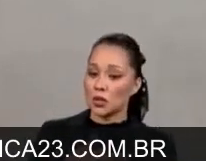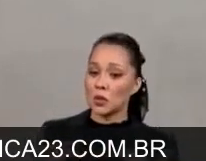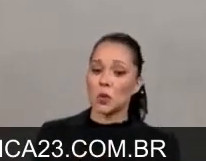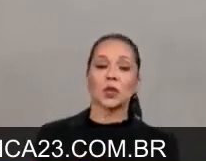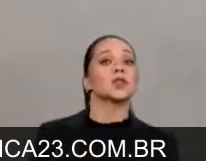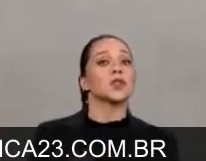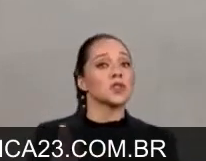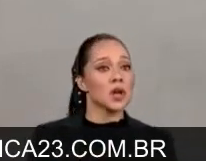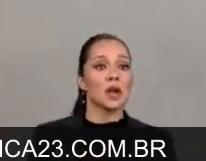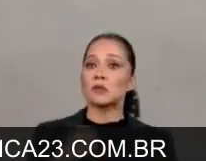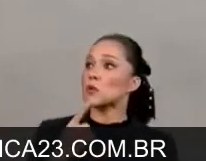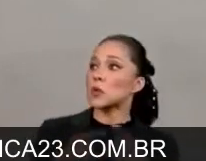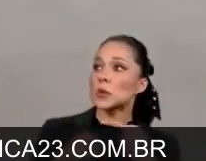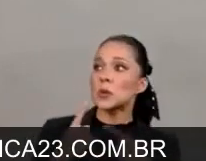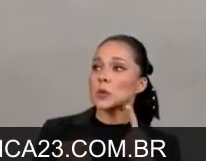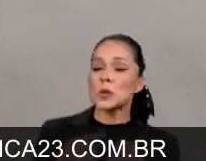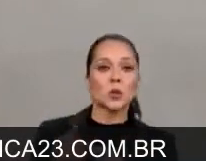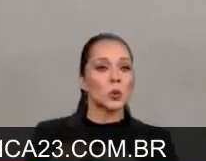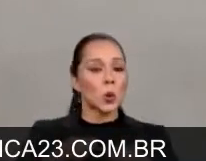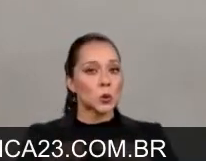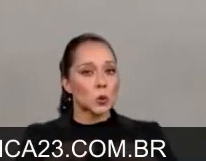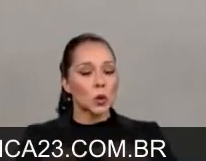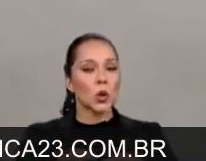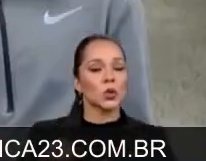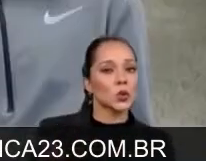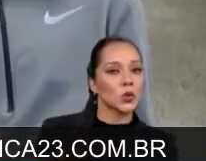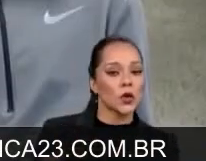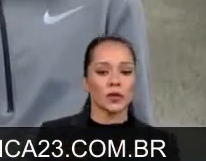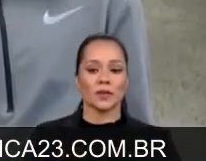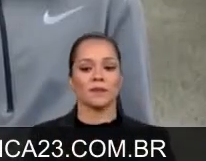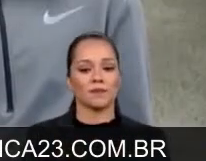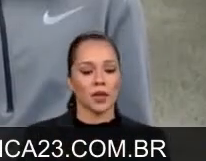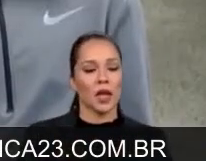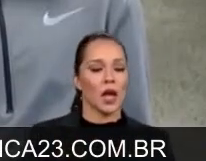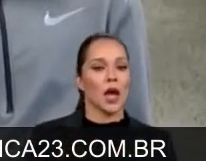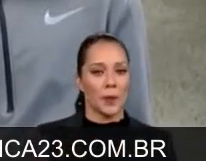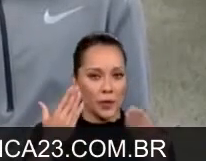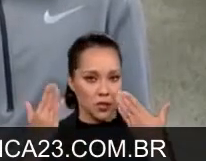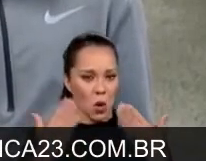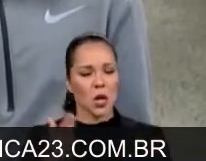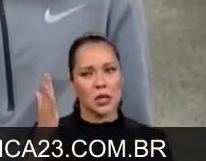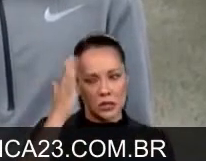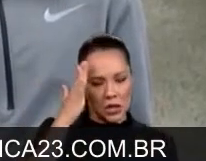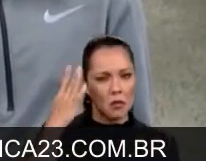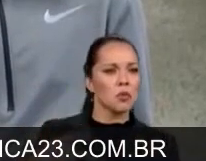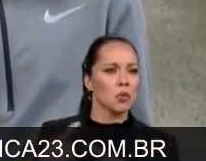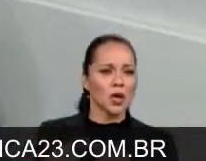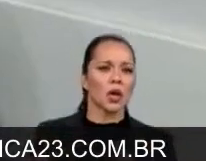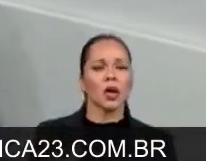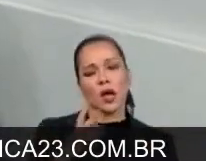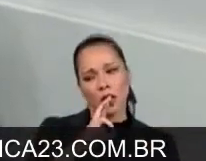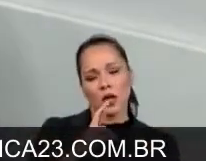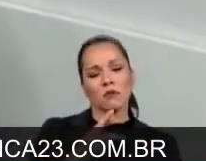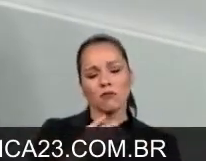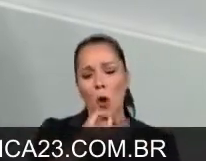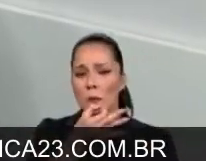elas ficaram fora do alcance ali do controle desses jovens. A neuropsicóloga sabe as causas e sugere soluções